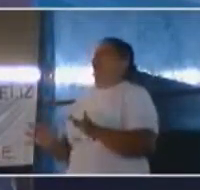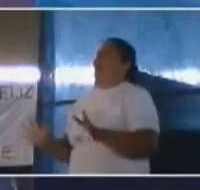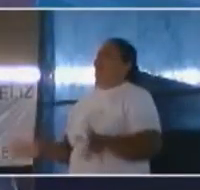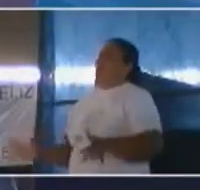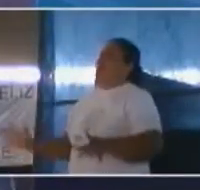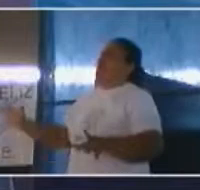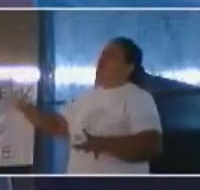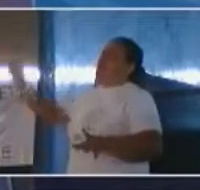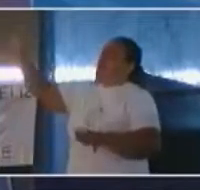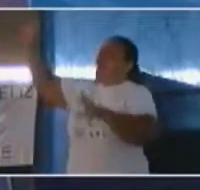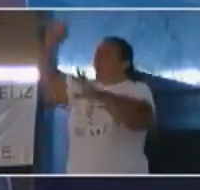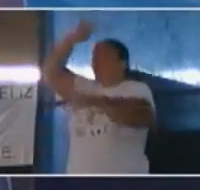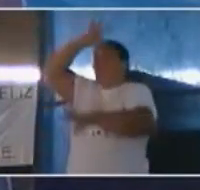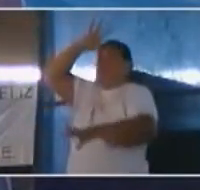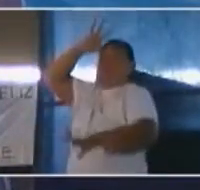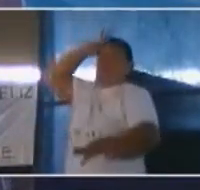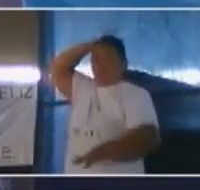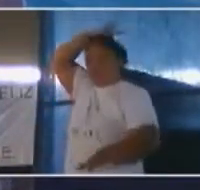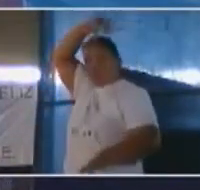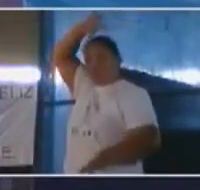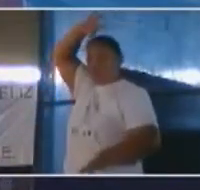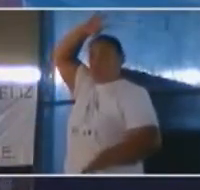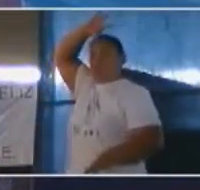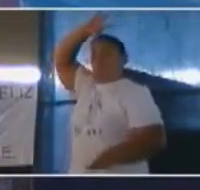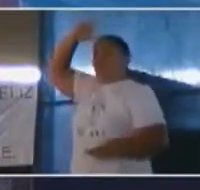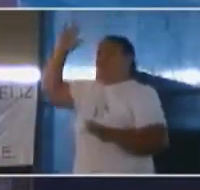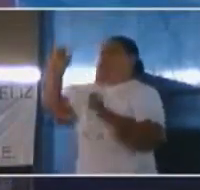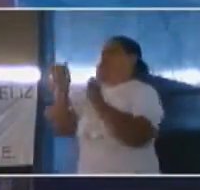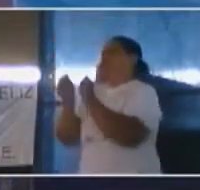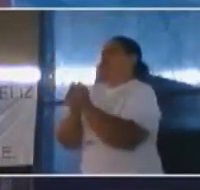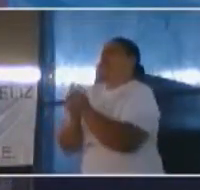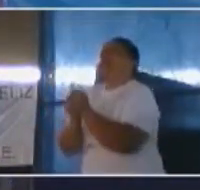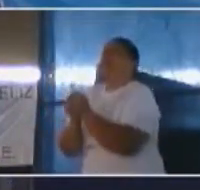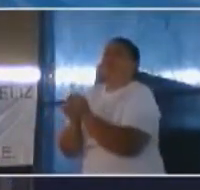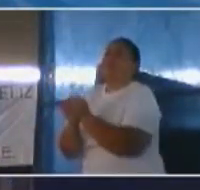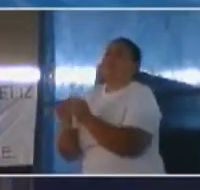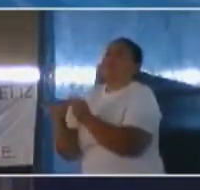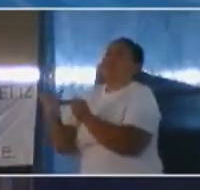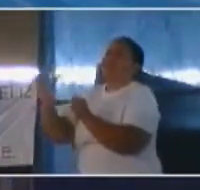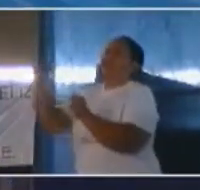Santo. Voem alto, voem longe, mas